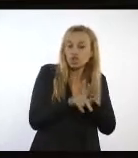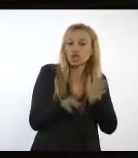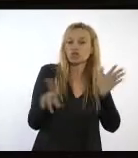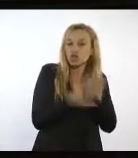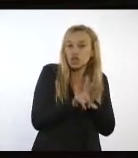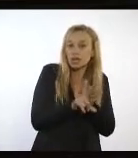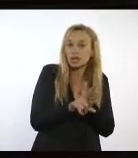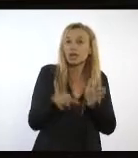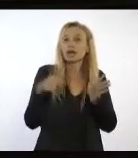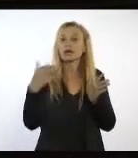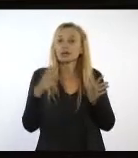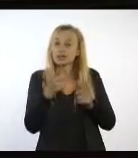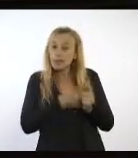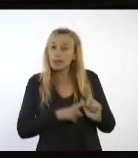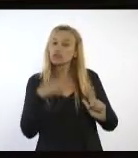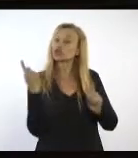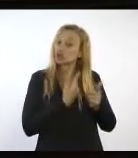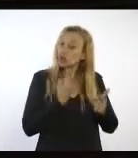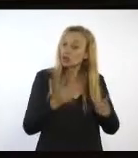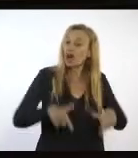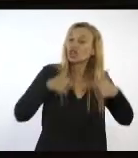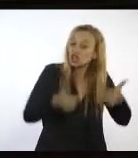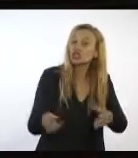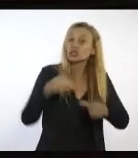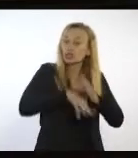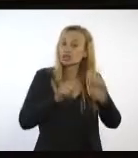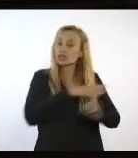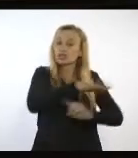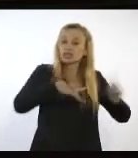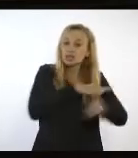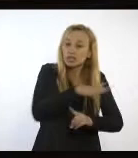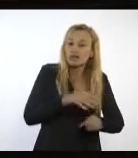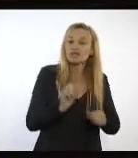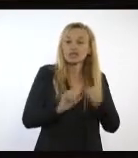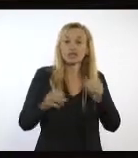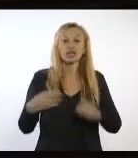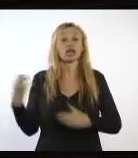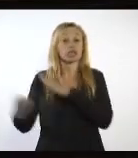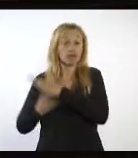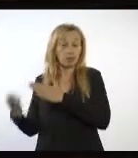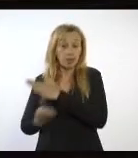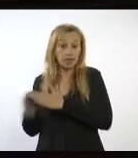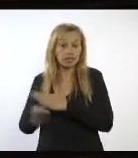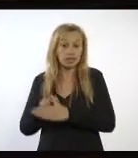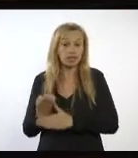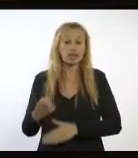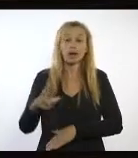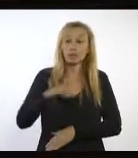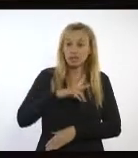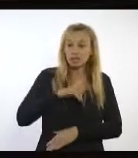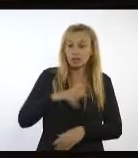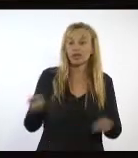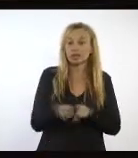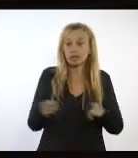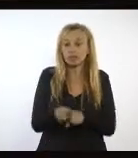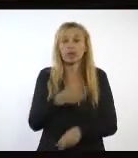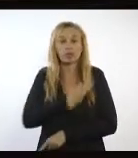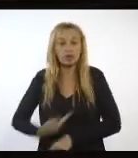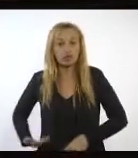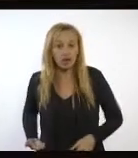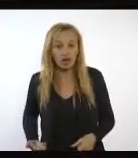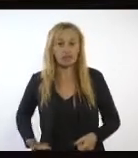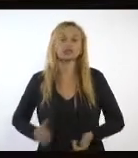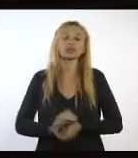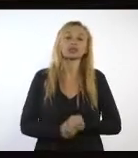nossa ação na sociedade para fazer com que as empresas públicas e privadas, as públicas a gente tem menos esse